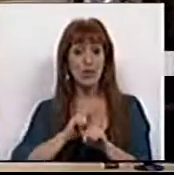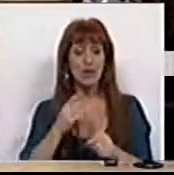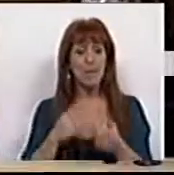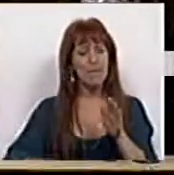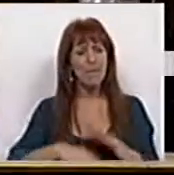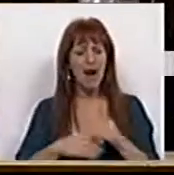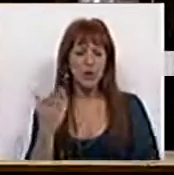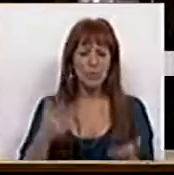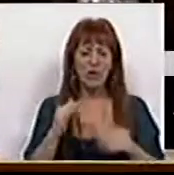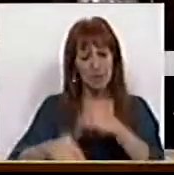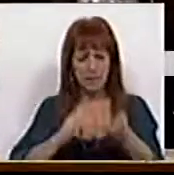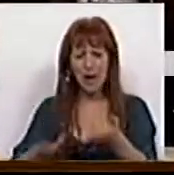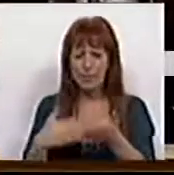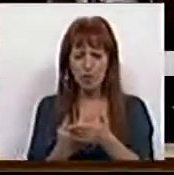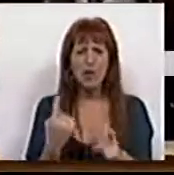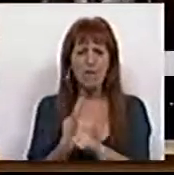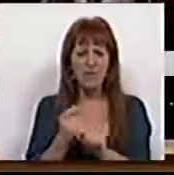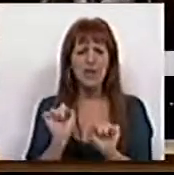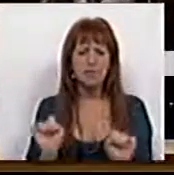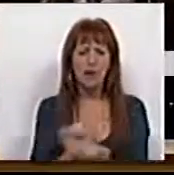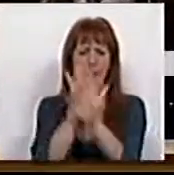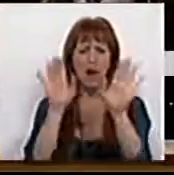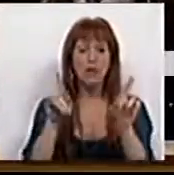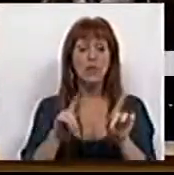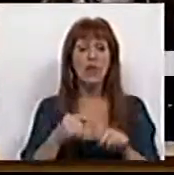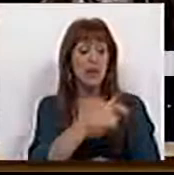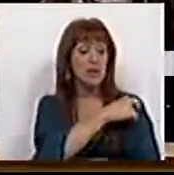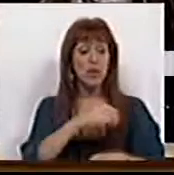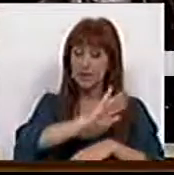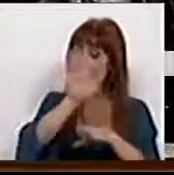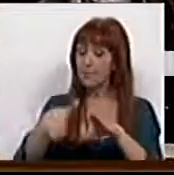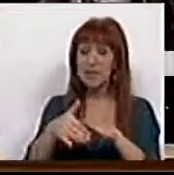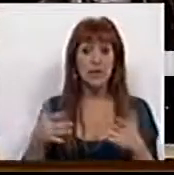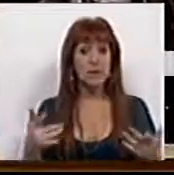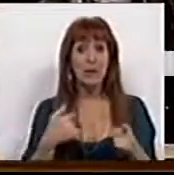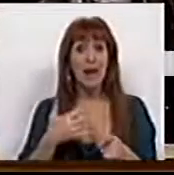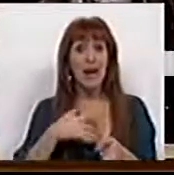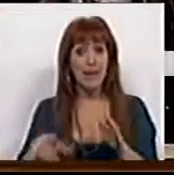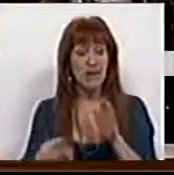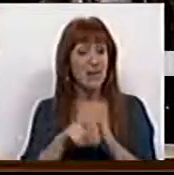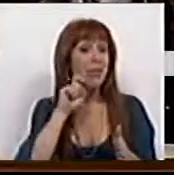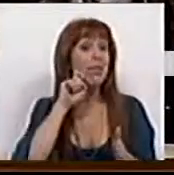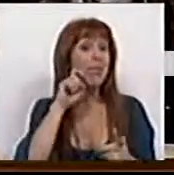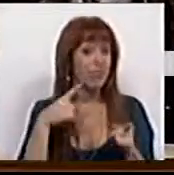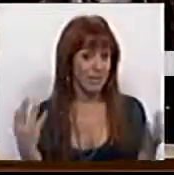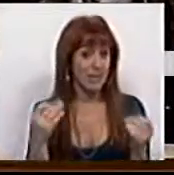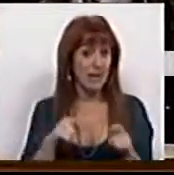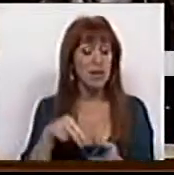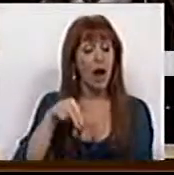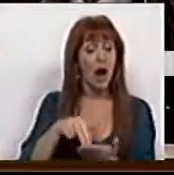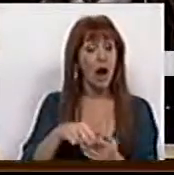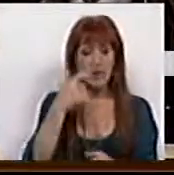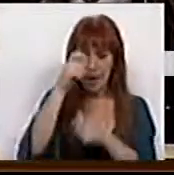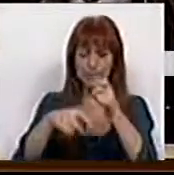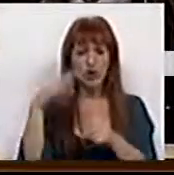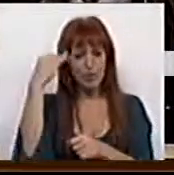de um balanço e avança com propostas concretas. Em nome da participação, queremos que a lei garanta a presença